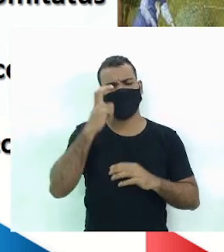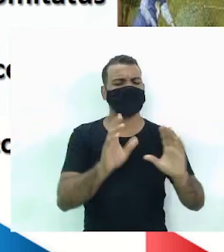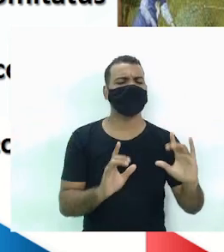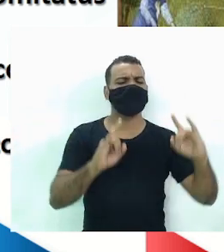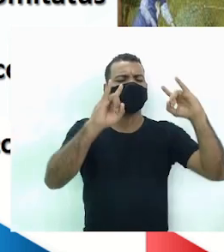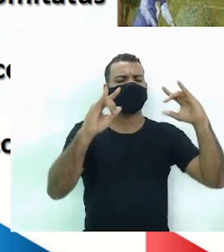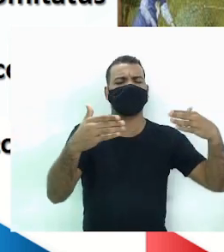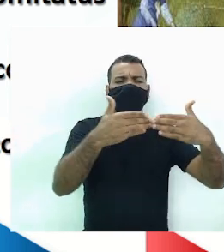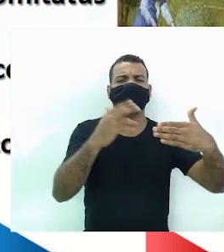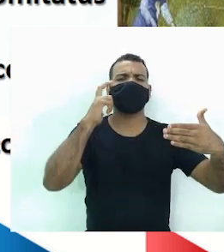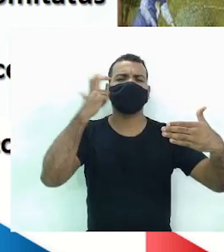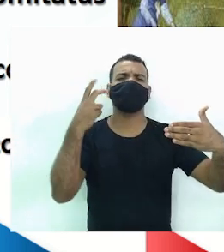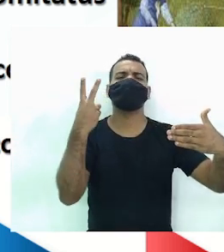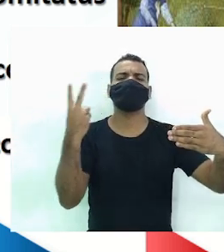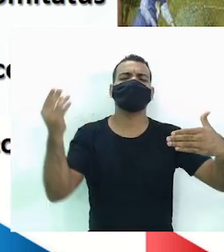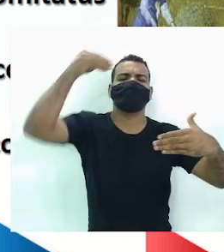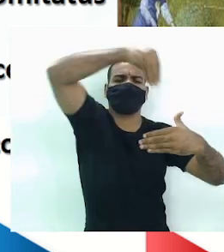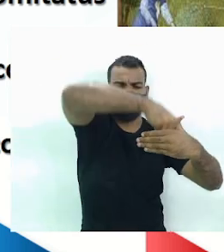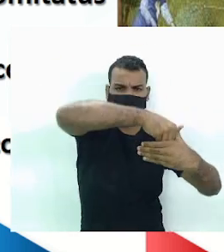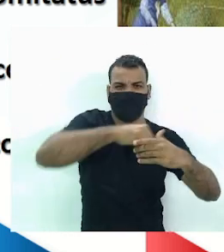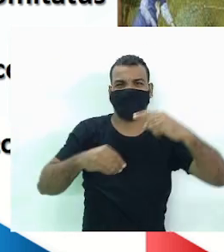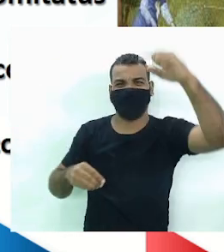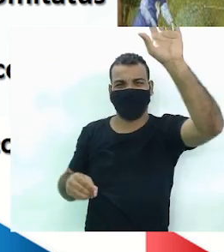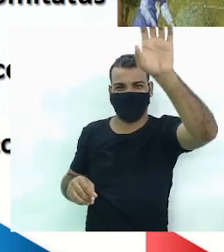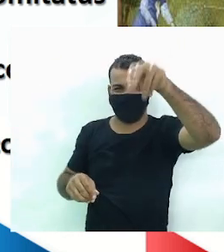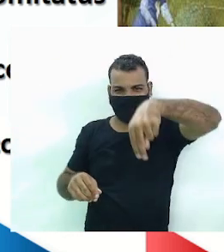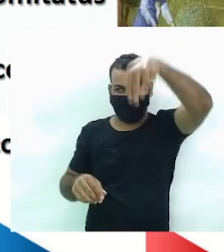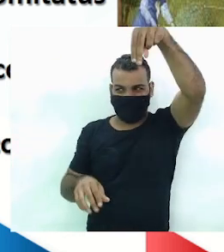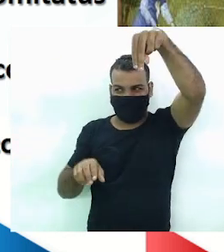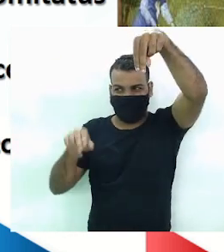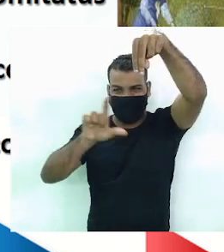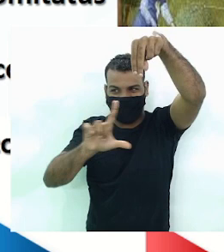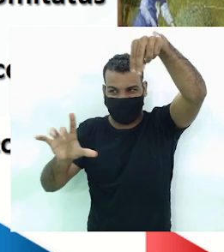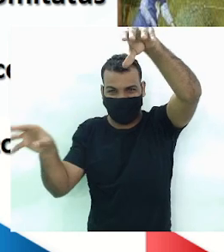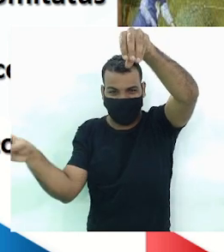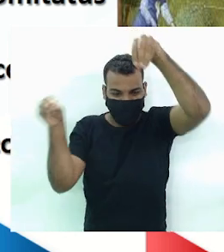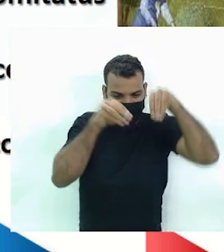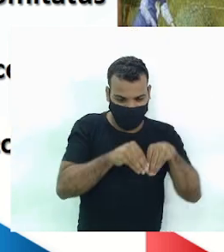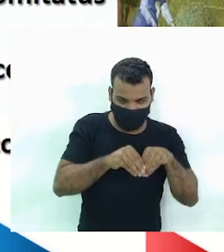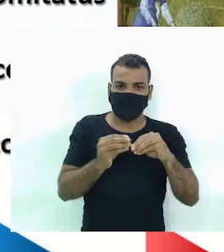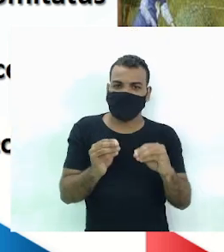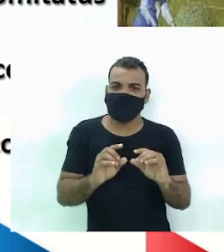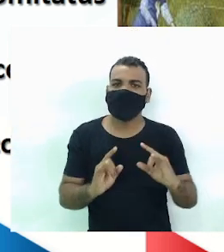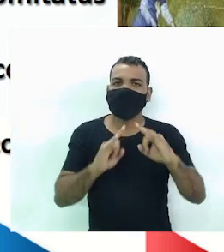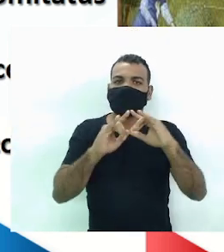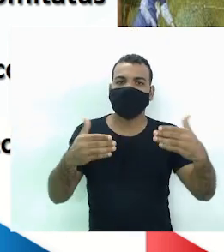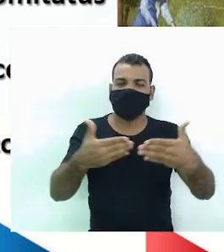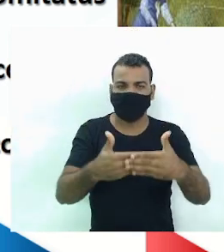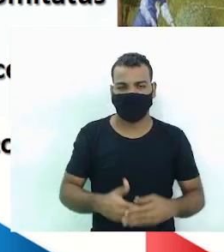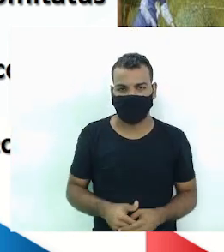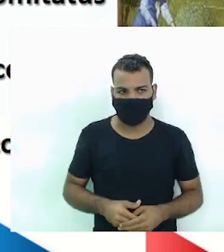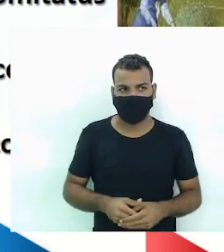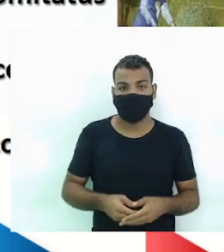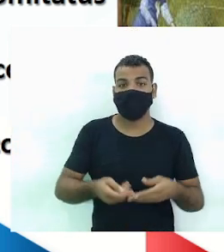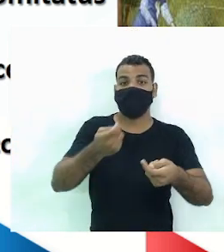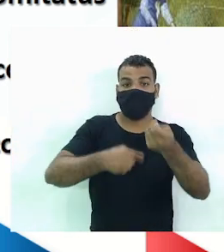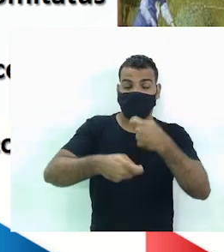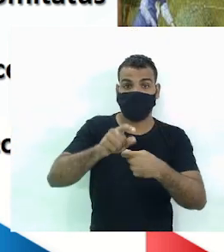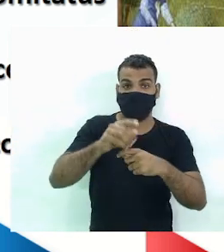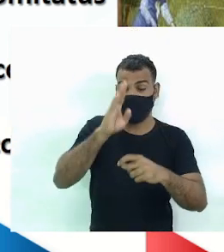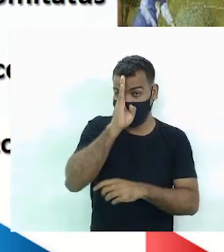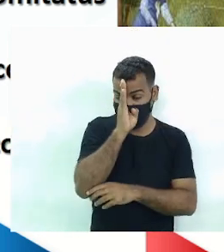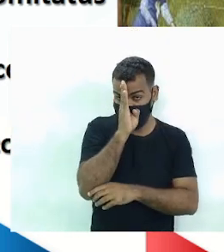romana. O elemento principal da cultura é a sucerania e a vassalagem. O